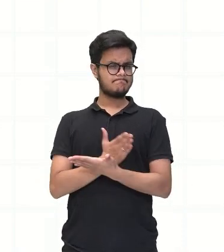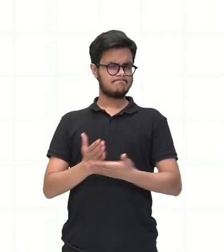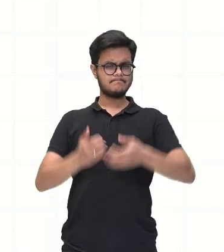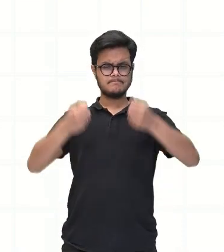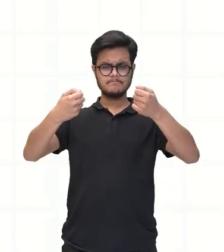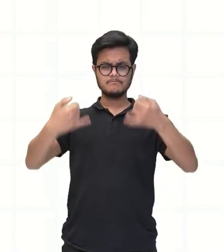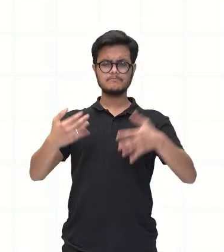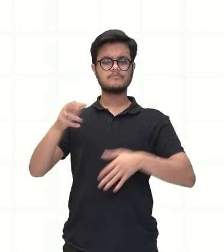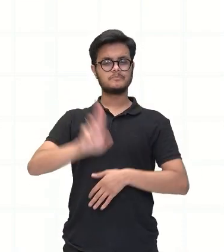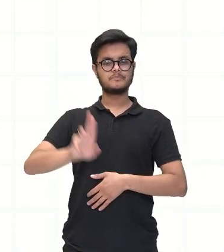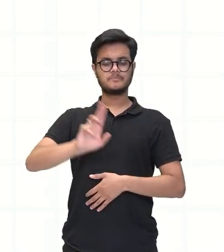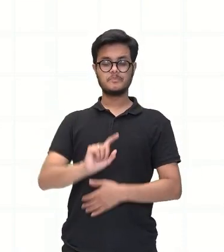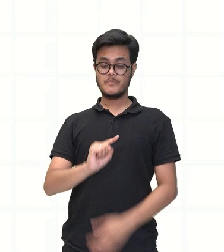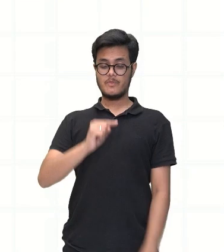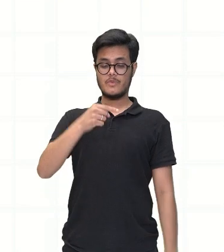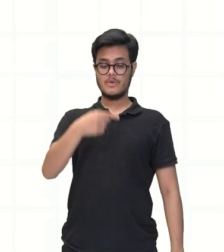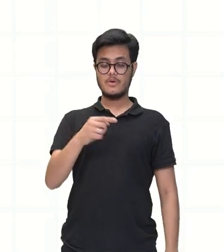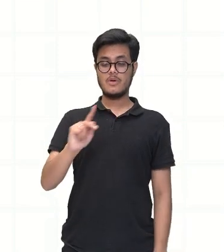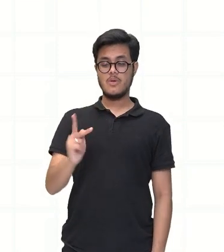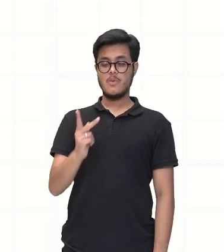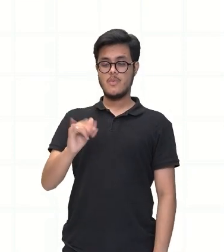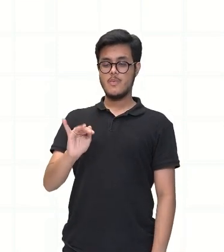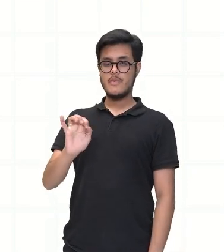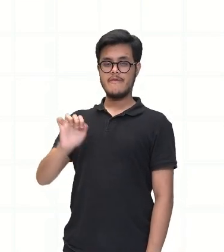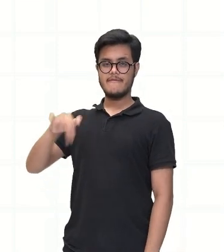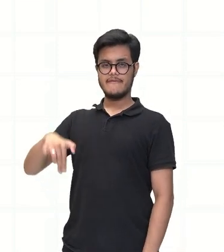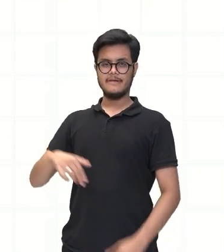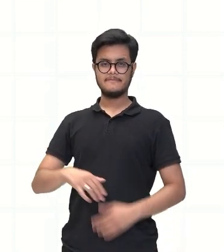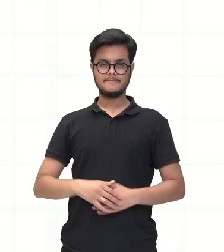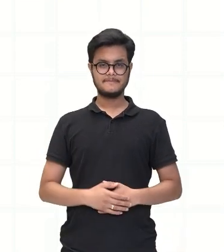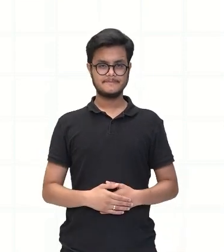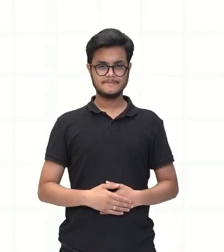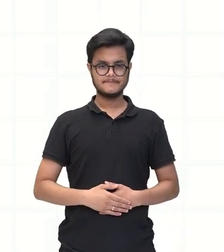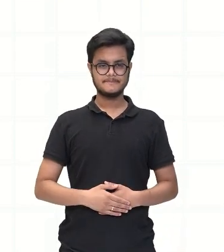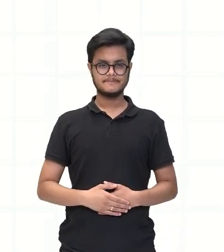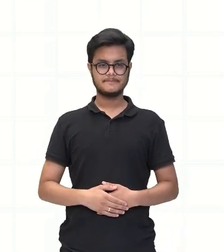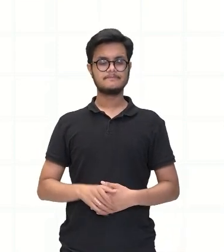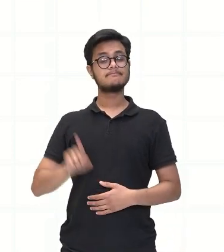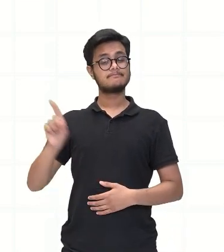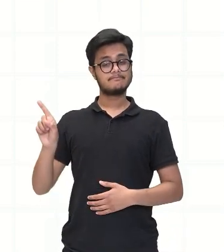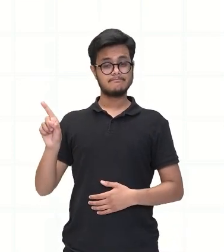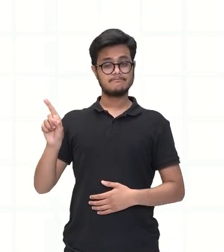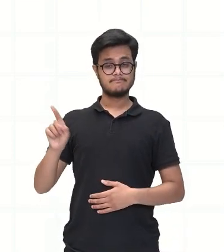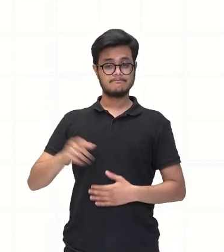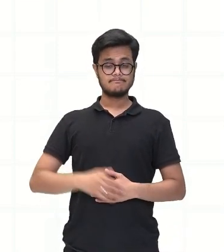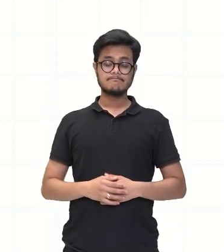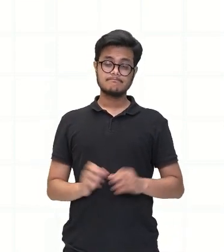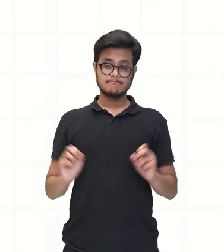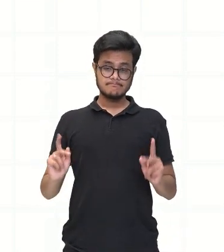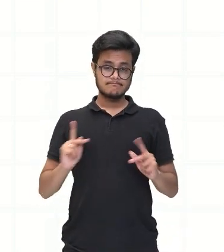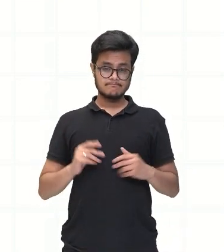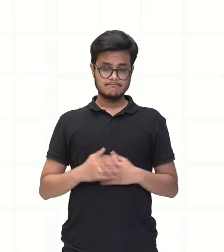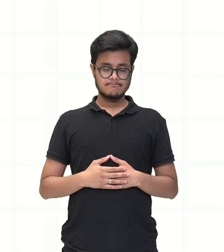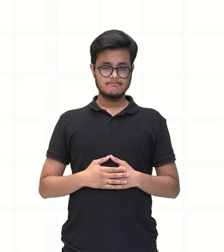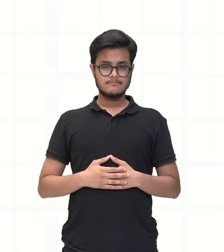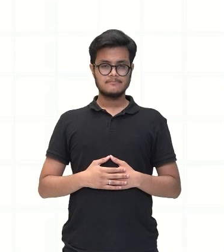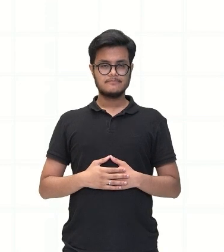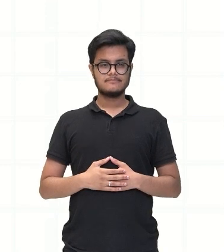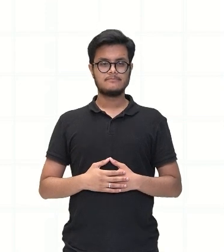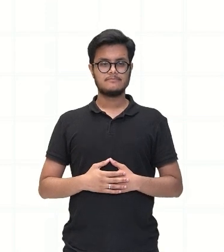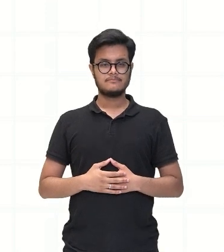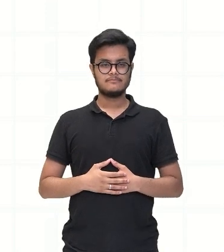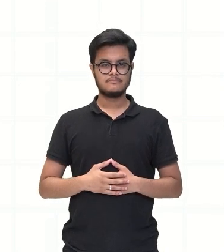vai utilizar esse carinha aqui, ó, o hífen. Esse carinha aqui, ó, tá bom? Vamos lá, prosseguindo?